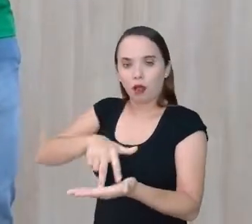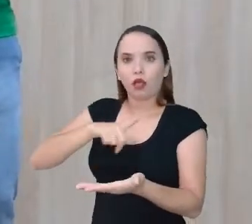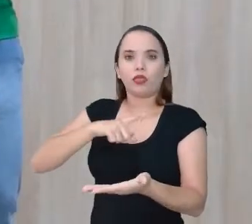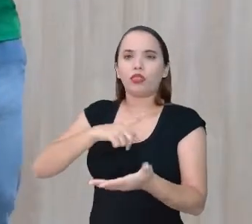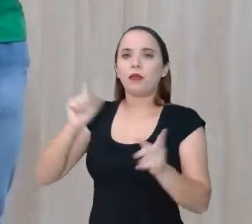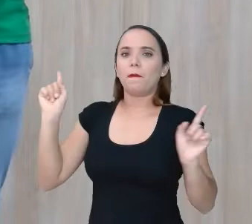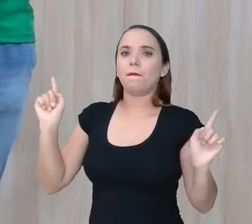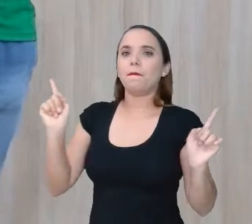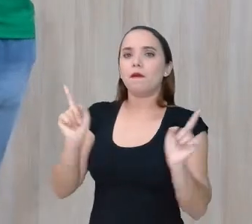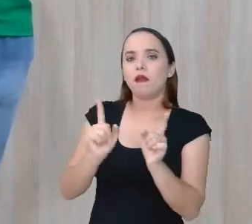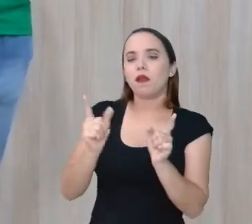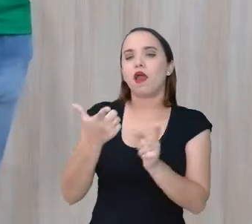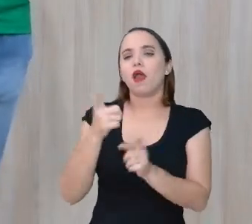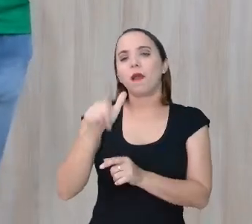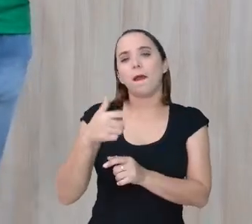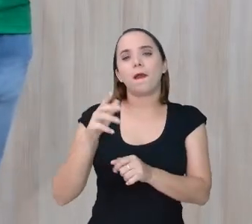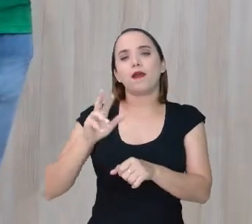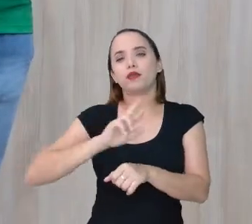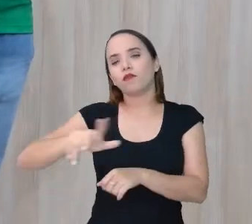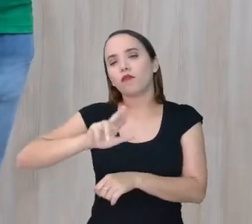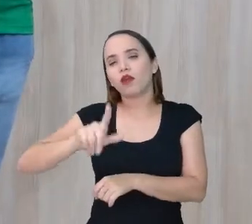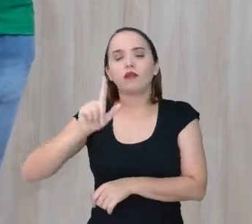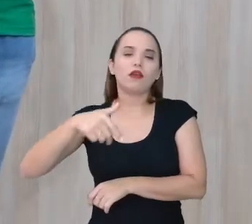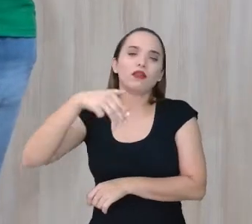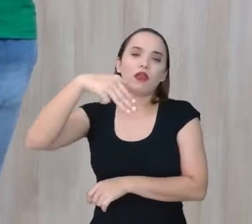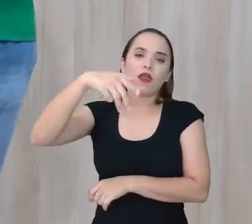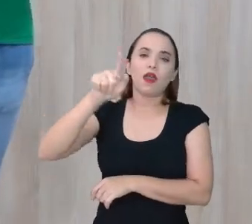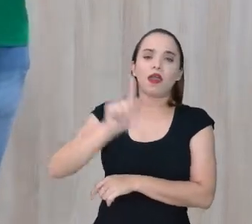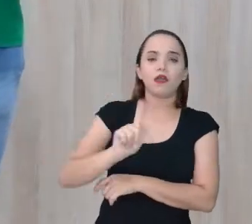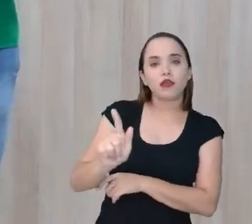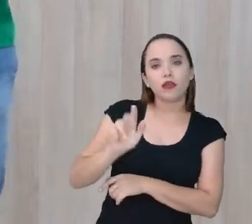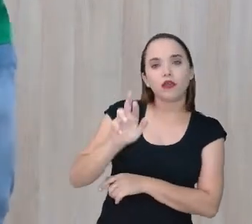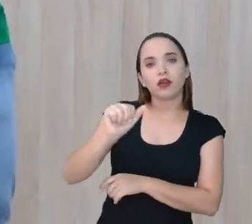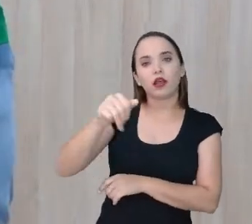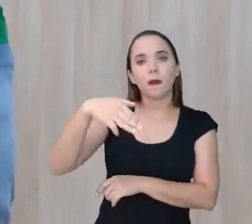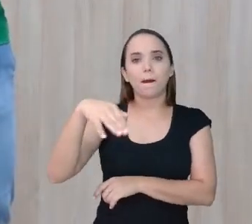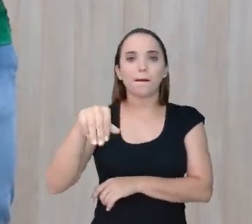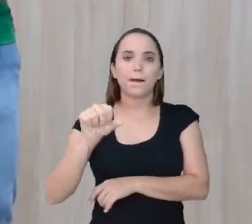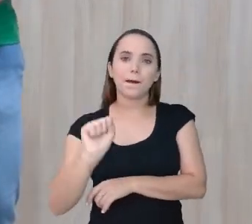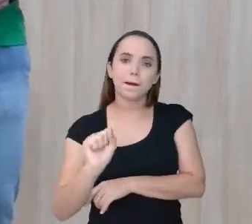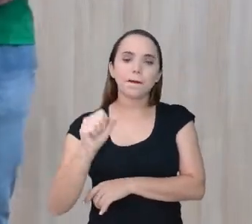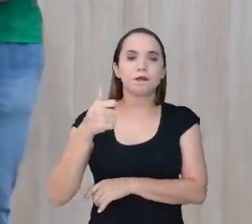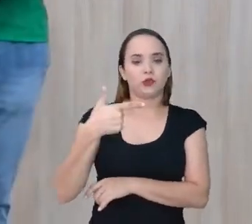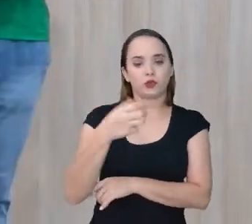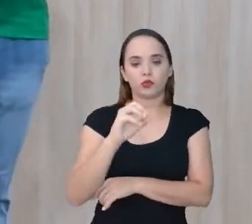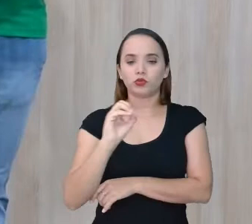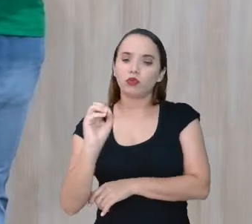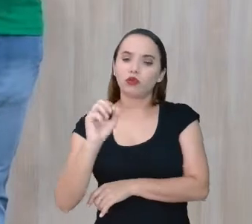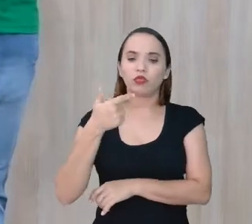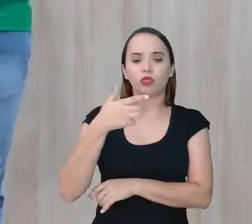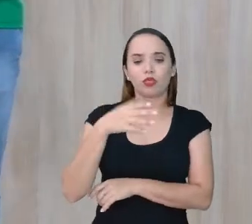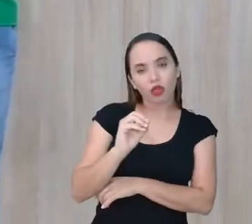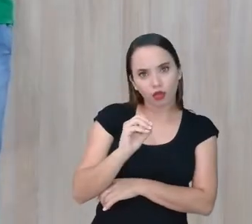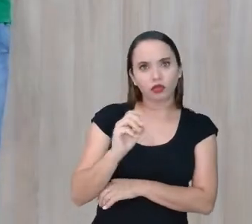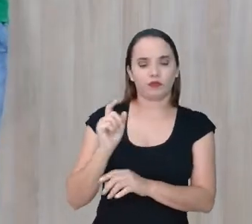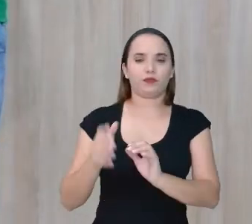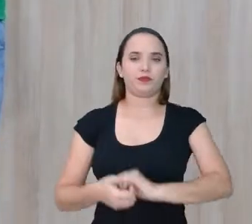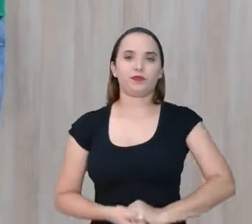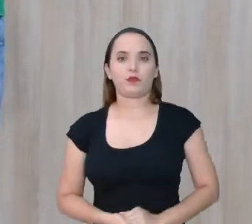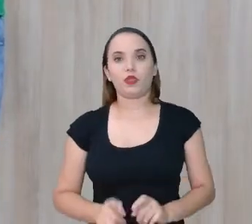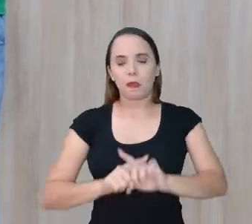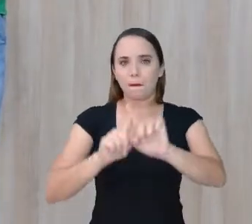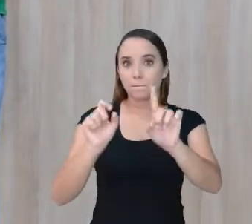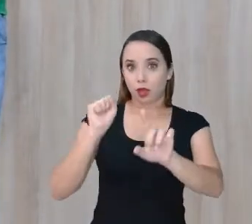já consegue ver ali 200 gramas, 10 gramas e por aí vai. Mas se a gente colocar um fio de cabelo